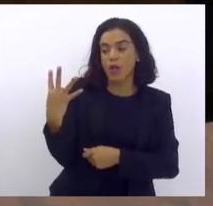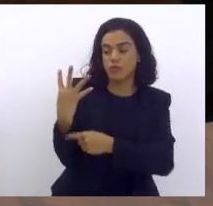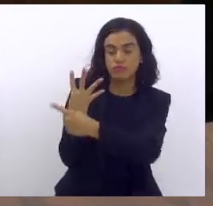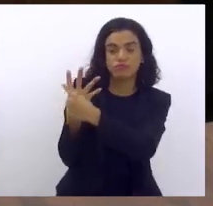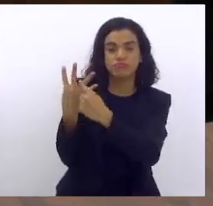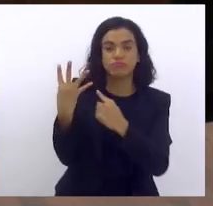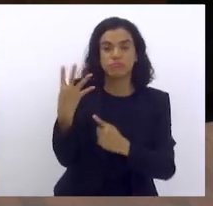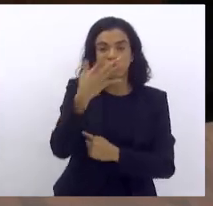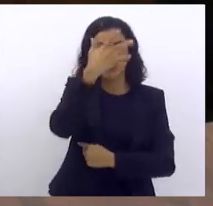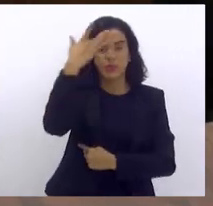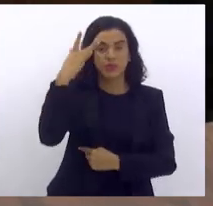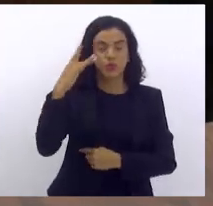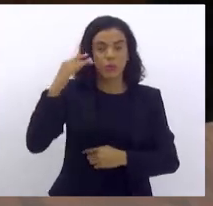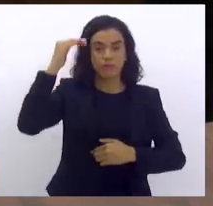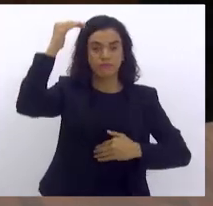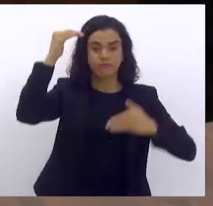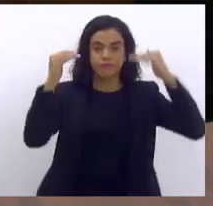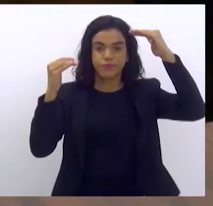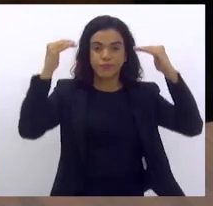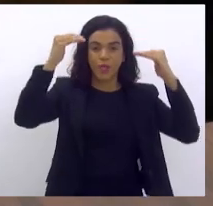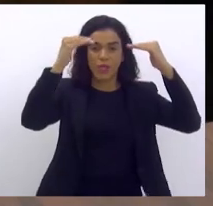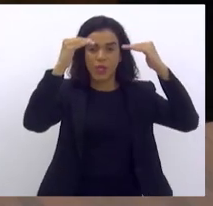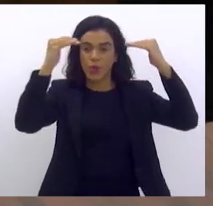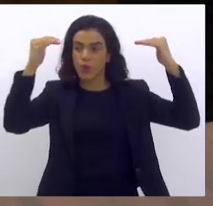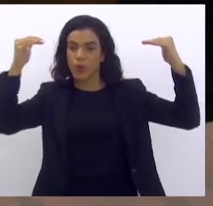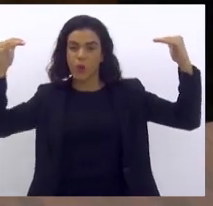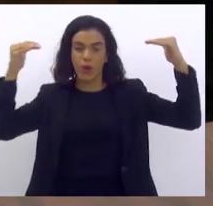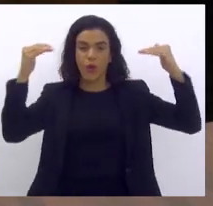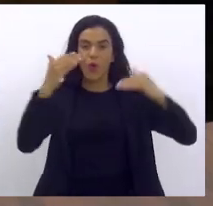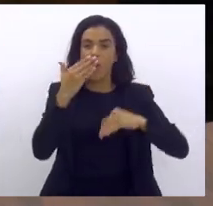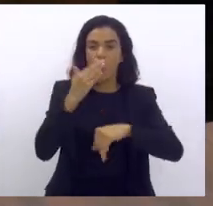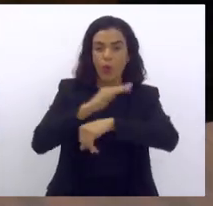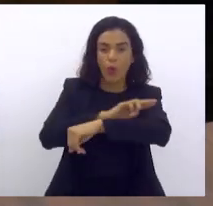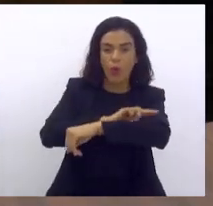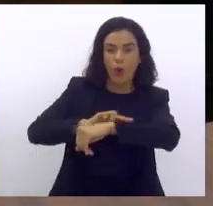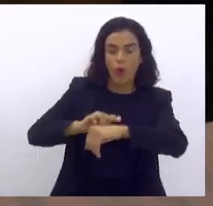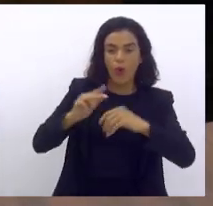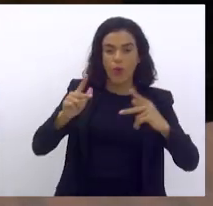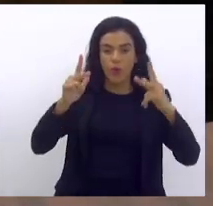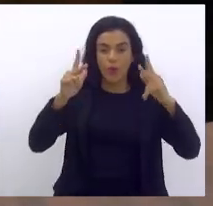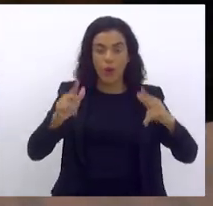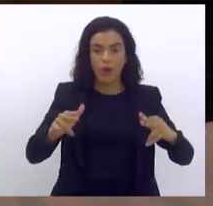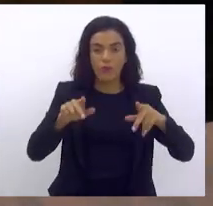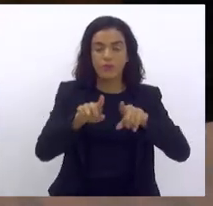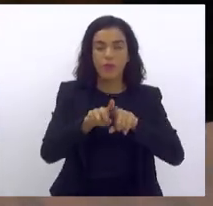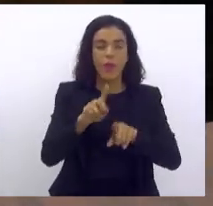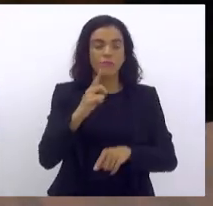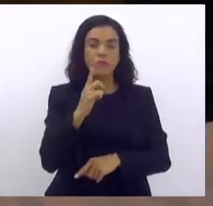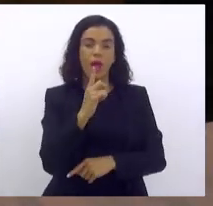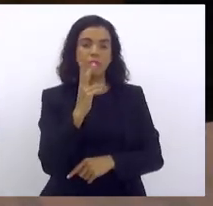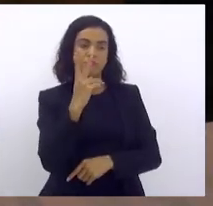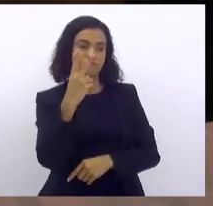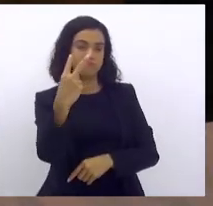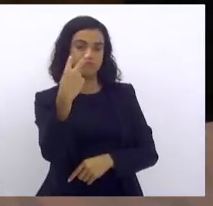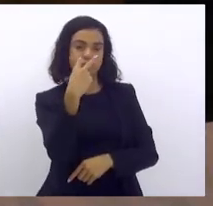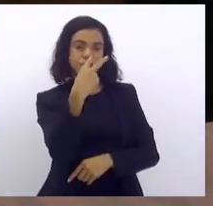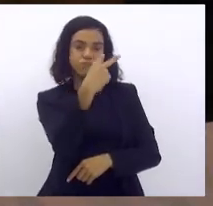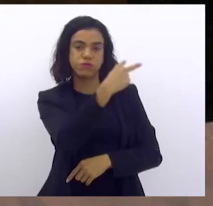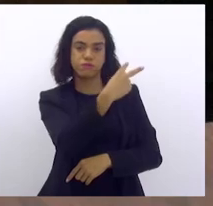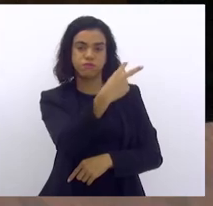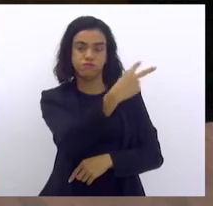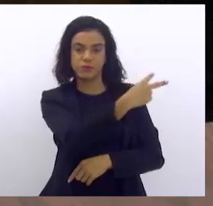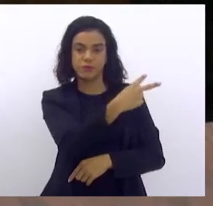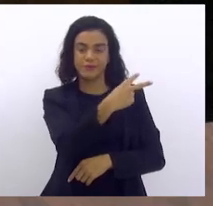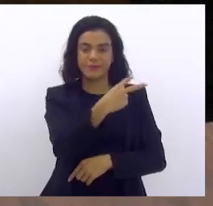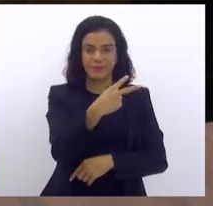em tamanhos e cores padrões, próximas em si, para proceder o reconhecimento, ou essa prova não